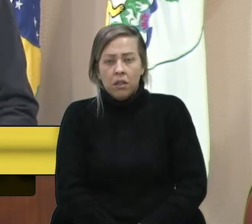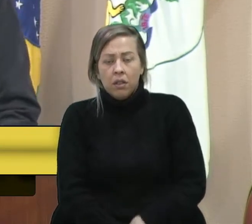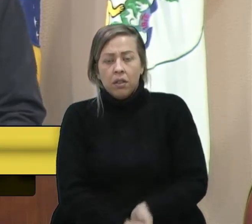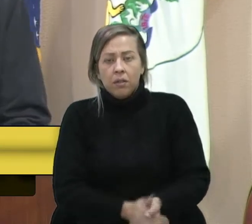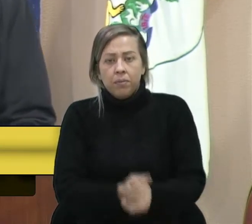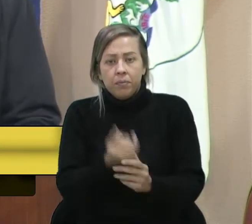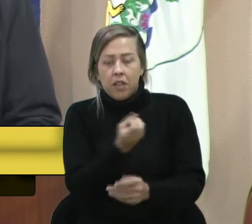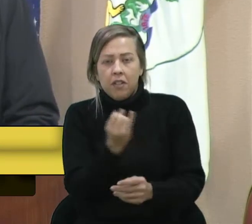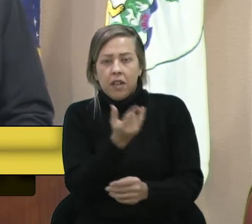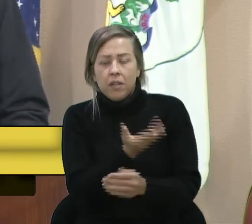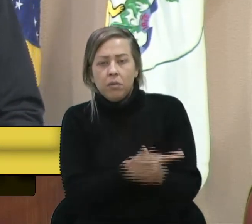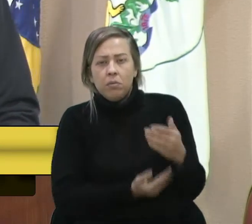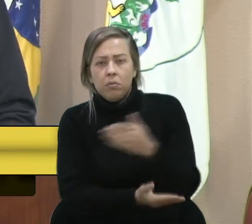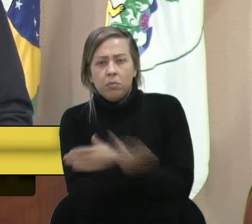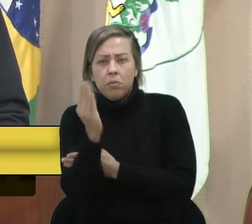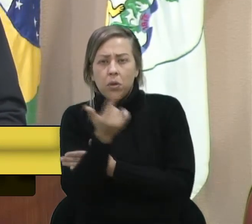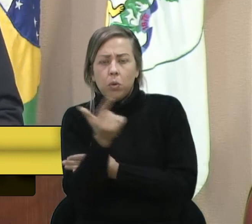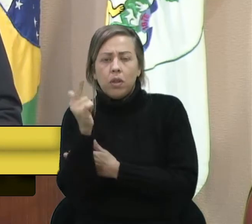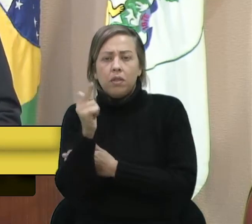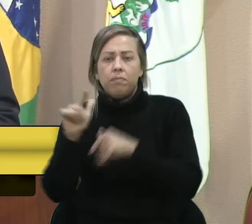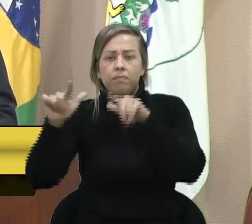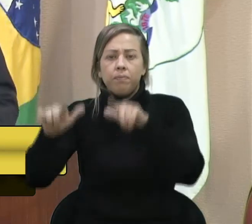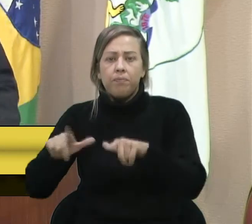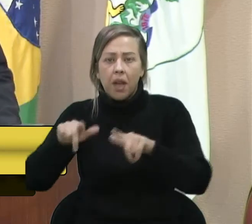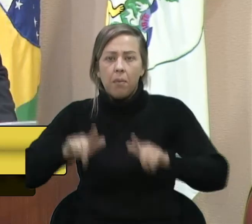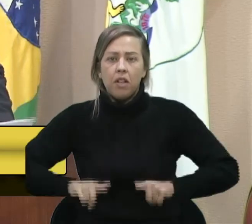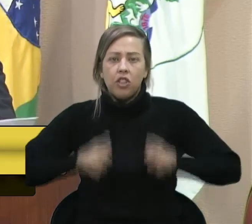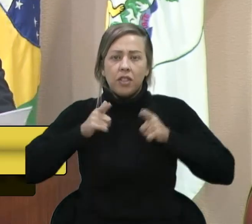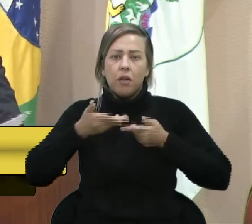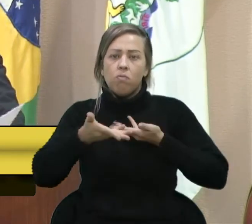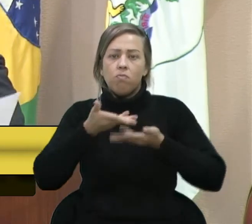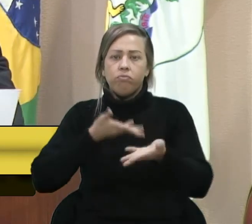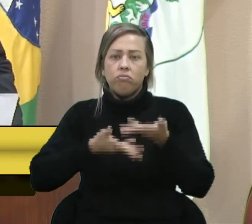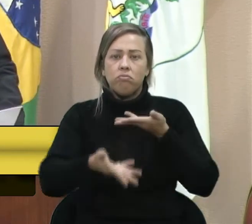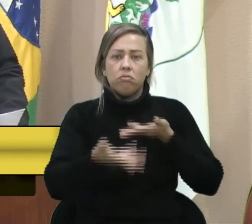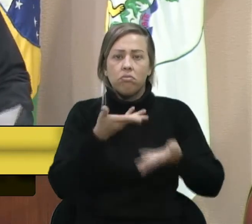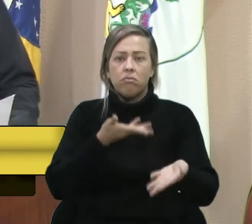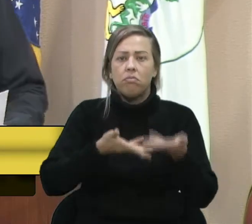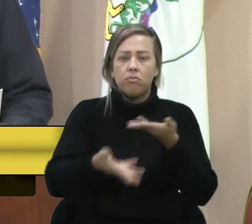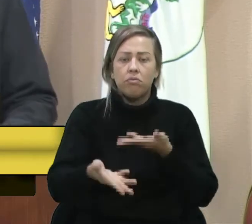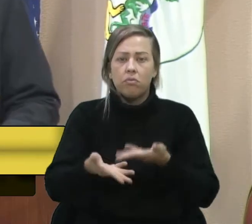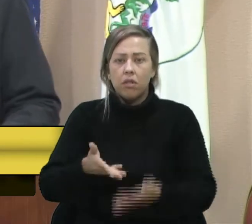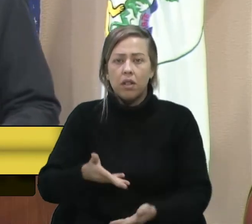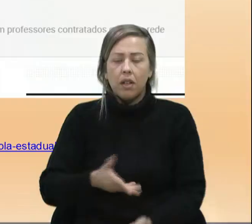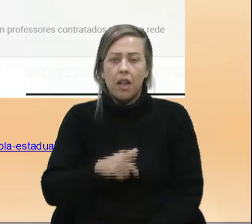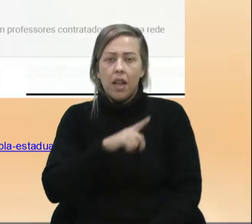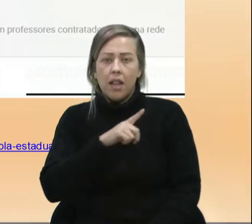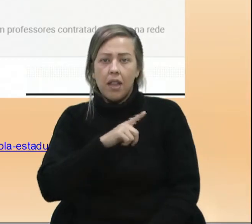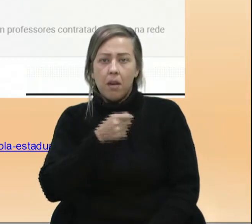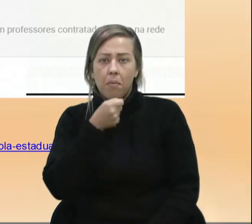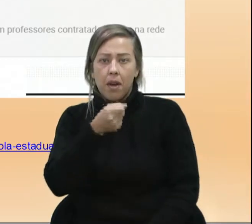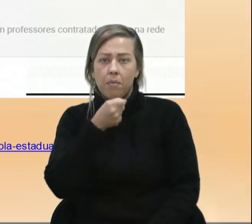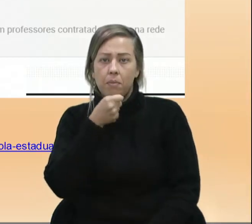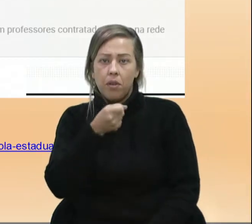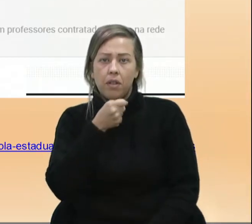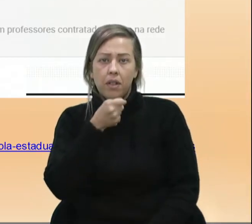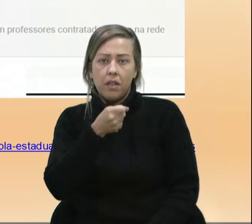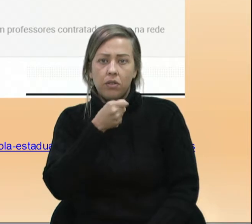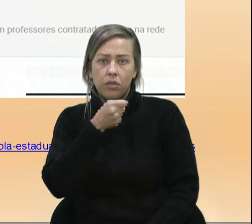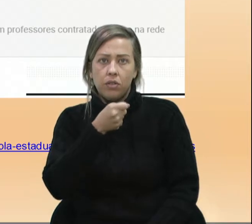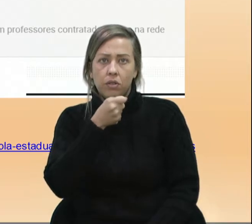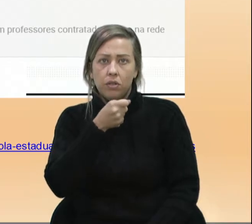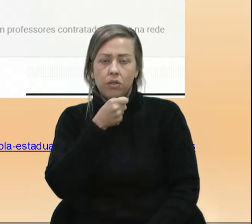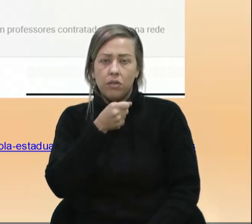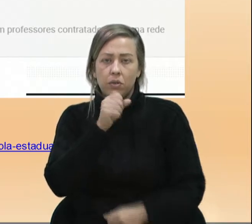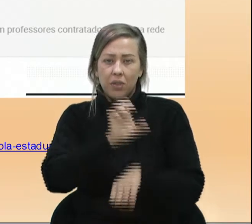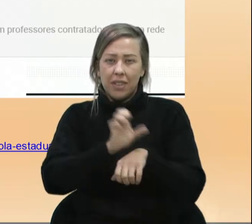Schools nada mais é do que gestão compartilhada. Aqui a gente tem uma reportagem, se não me engano, do estado